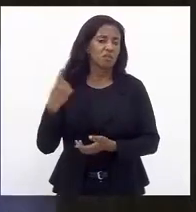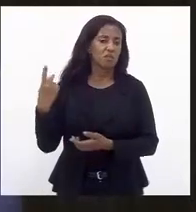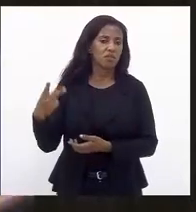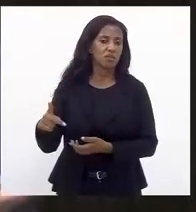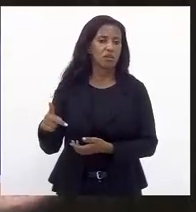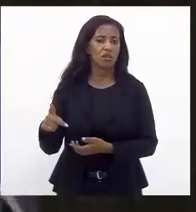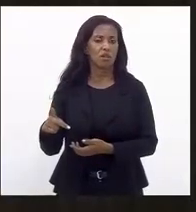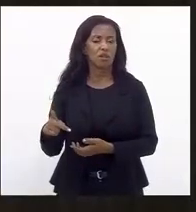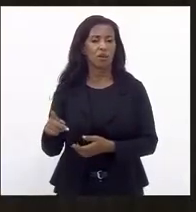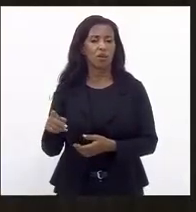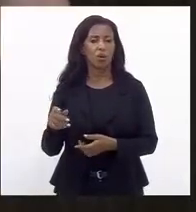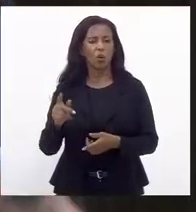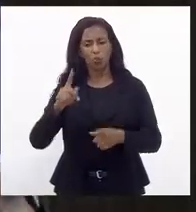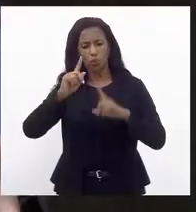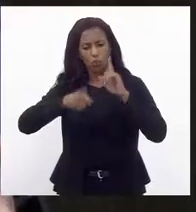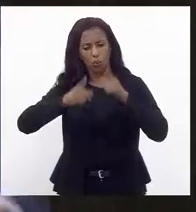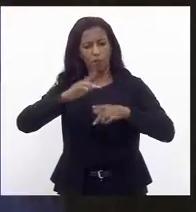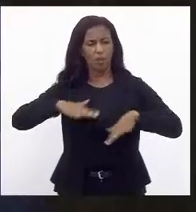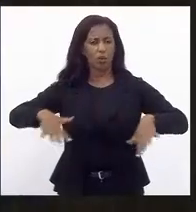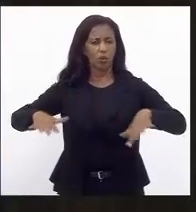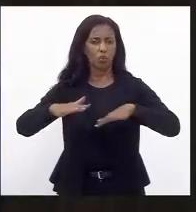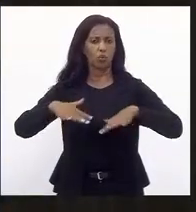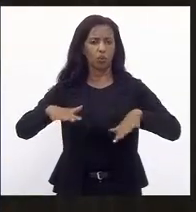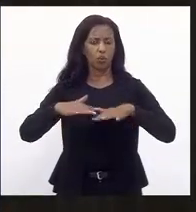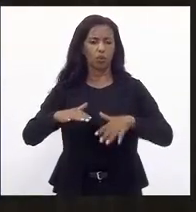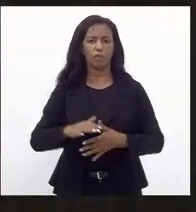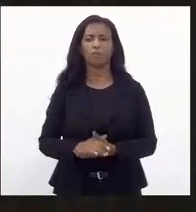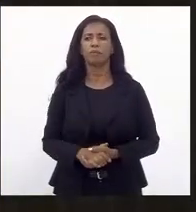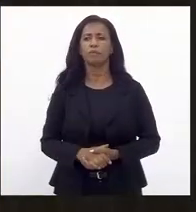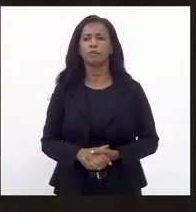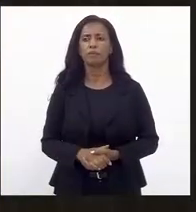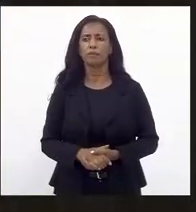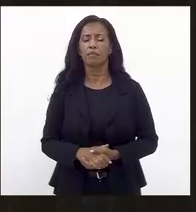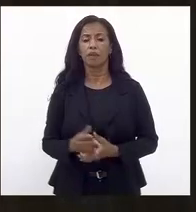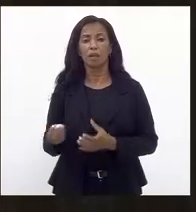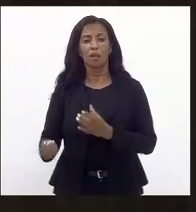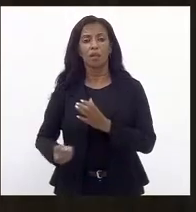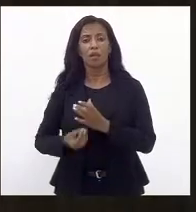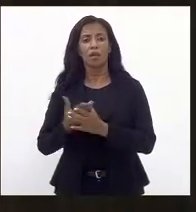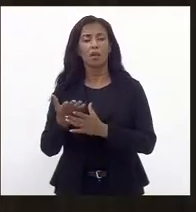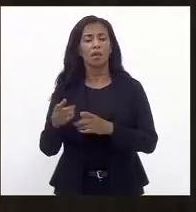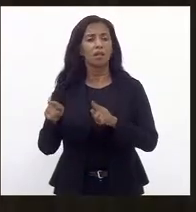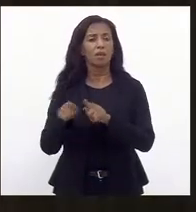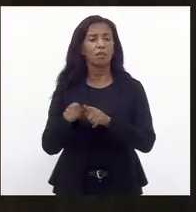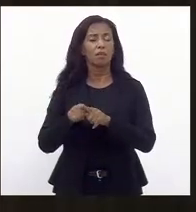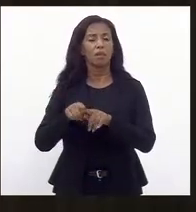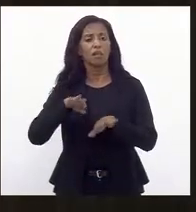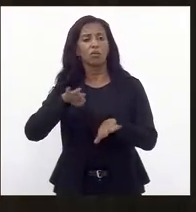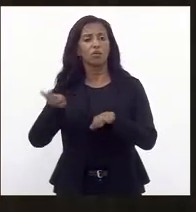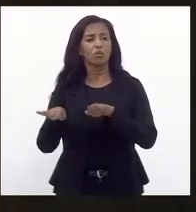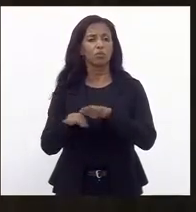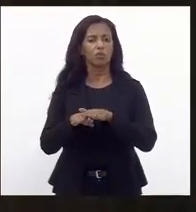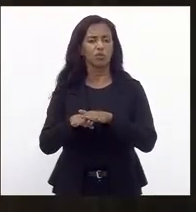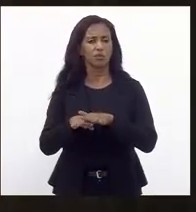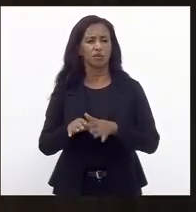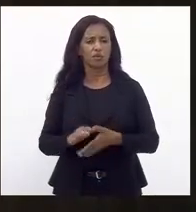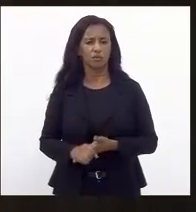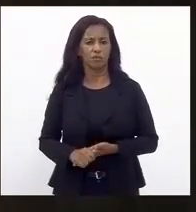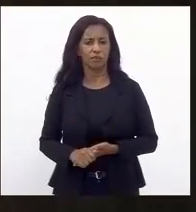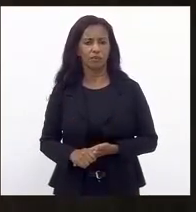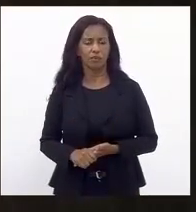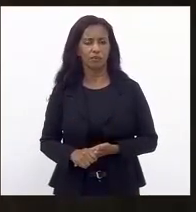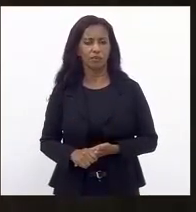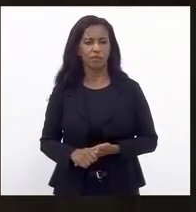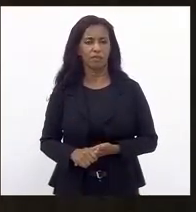dele domínio total de tendo a hegemonia cria até subjetividades isso né